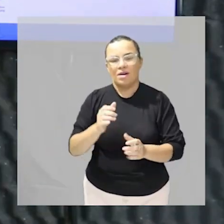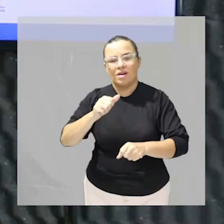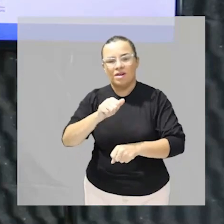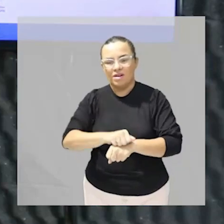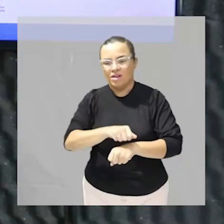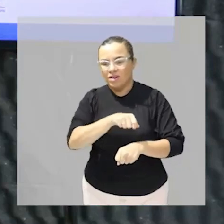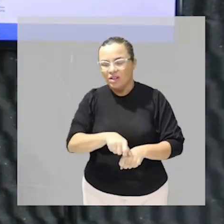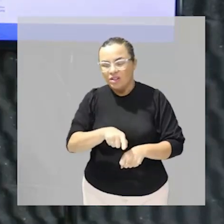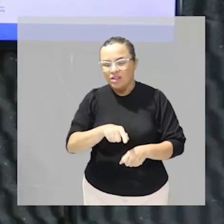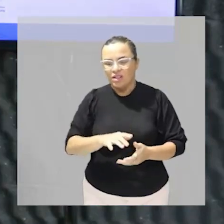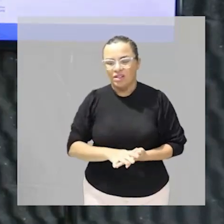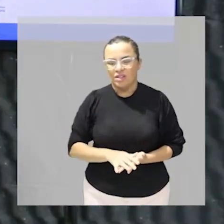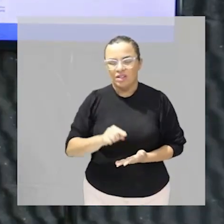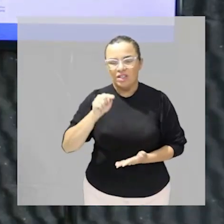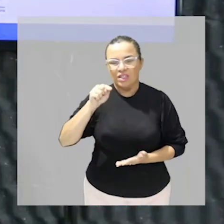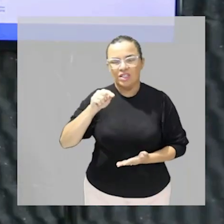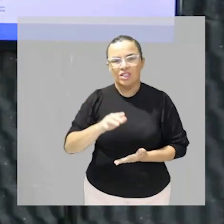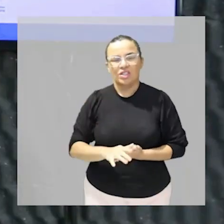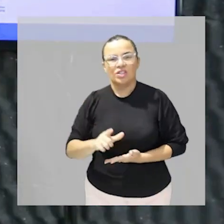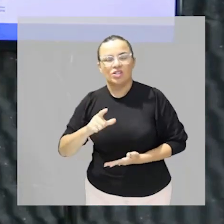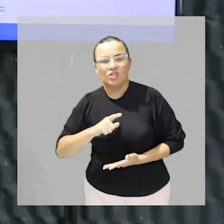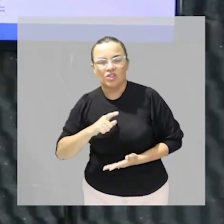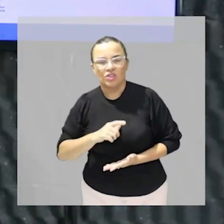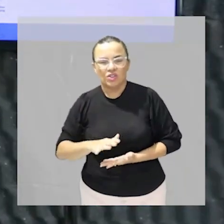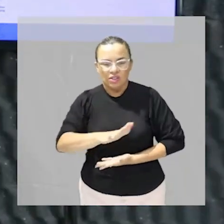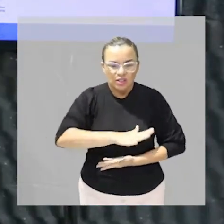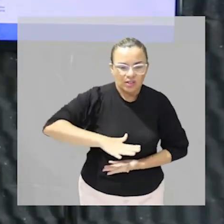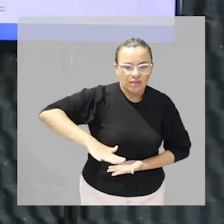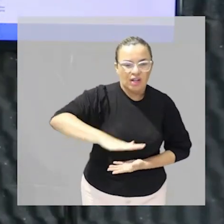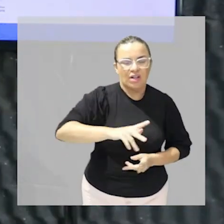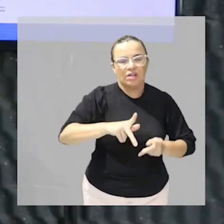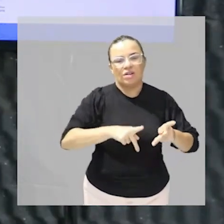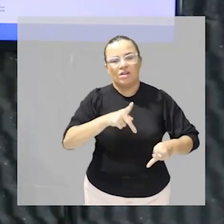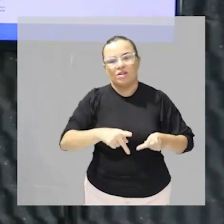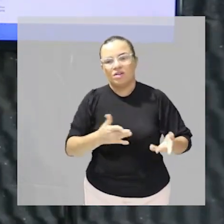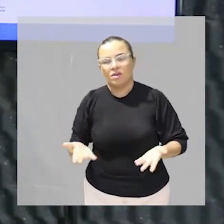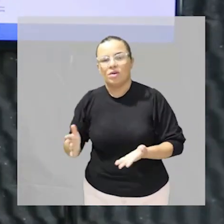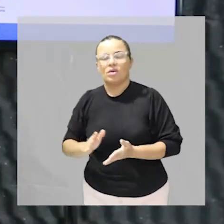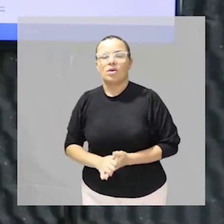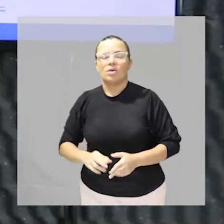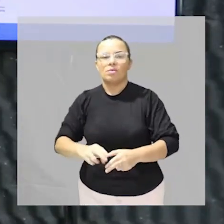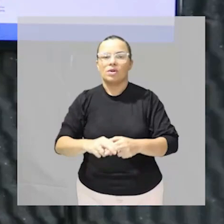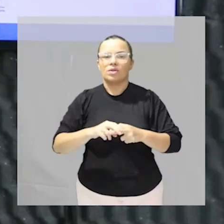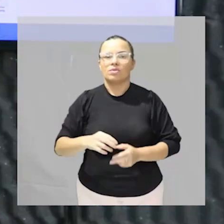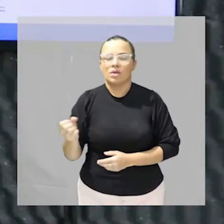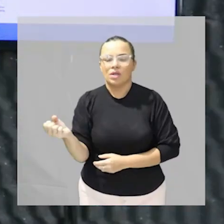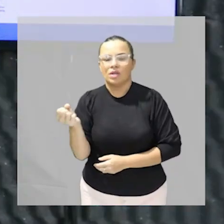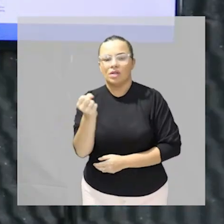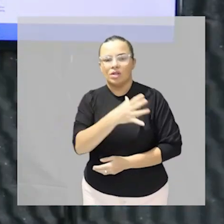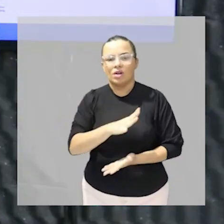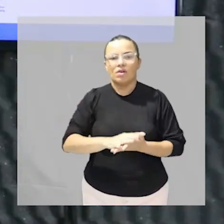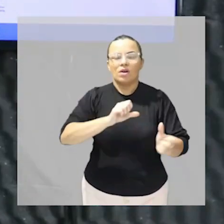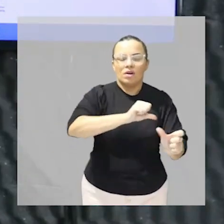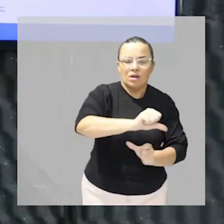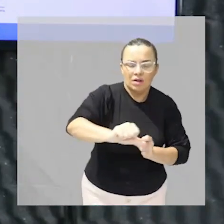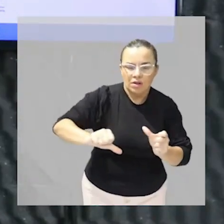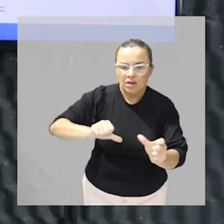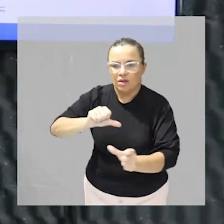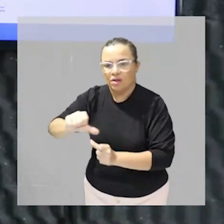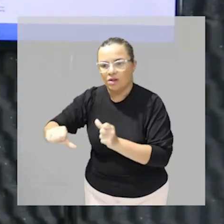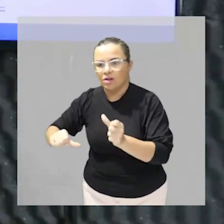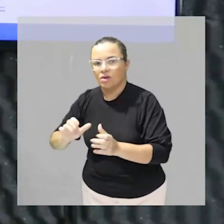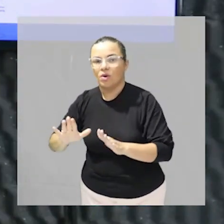a proposta? Vamos fazer reformas. Por exemplo, Tibério propôs reforma agrária. Vamos pegar